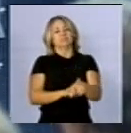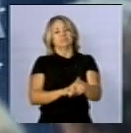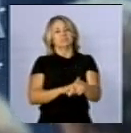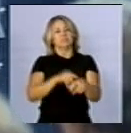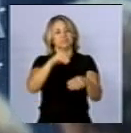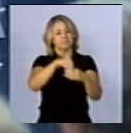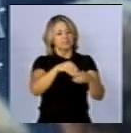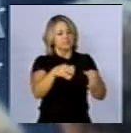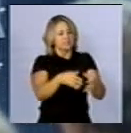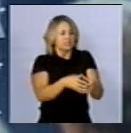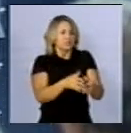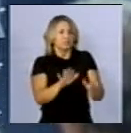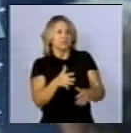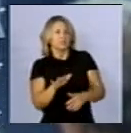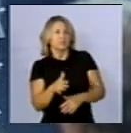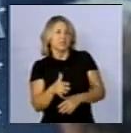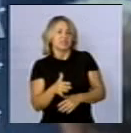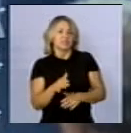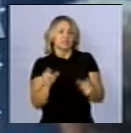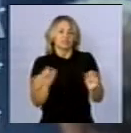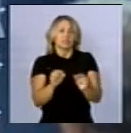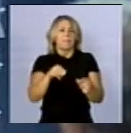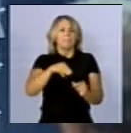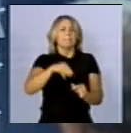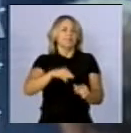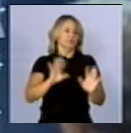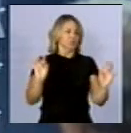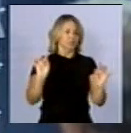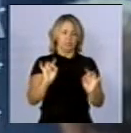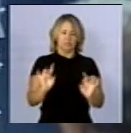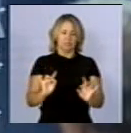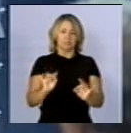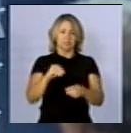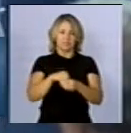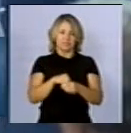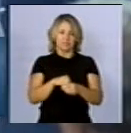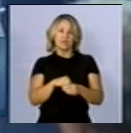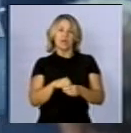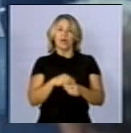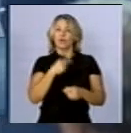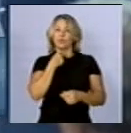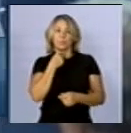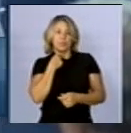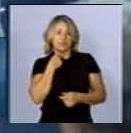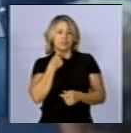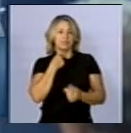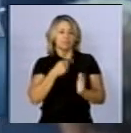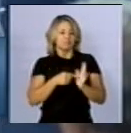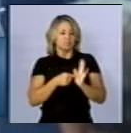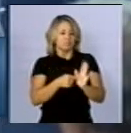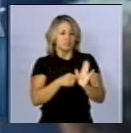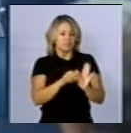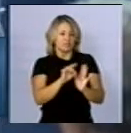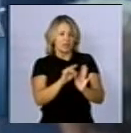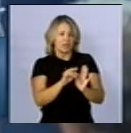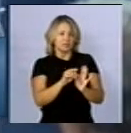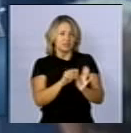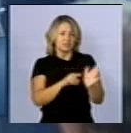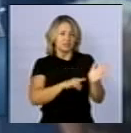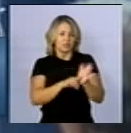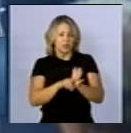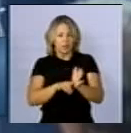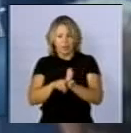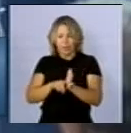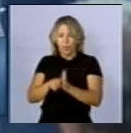coisas de minutos né não podemos ser portanto aplicado para esse